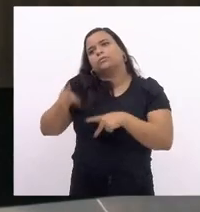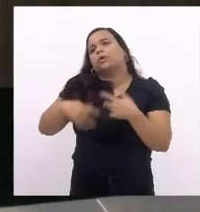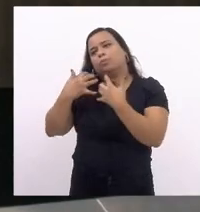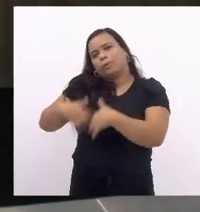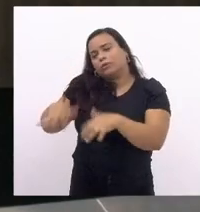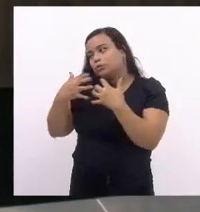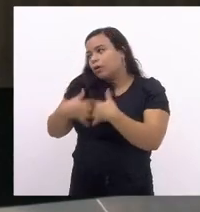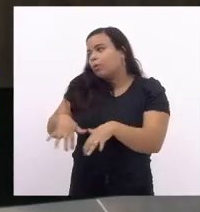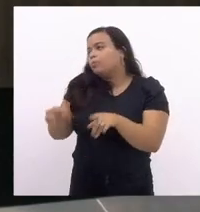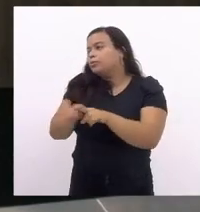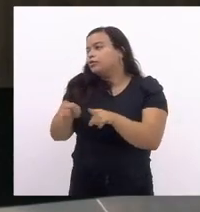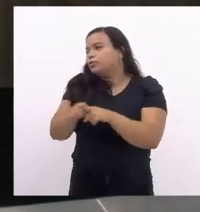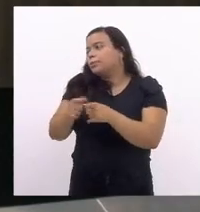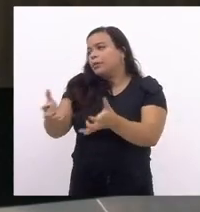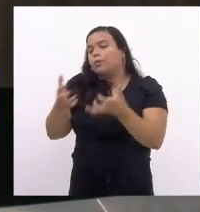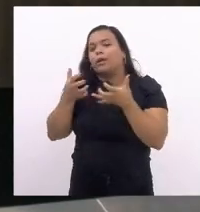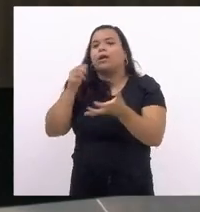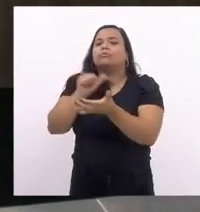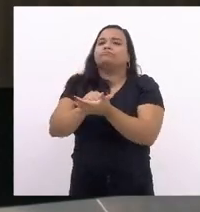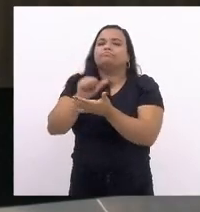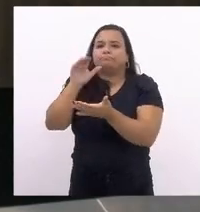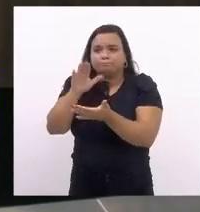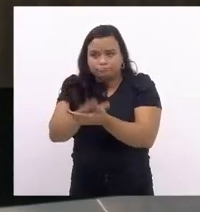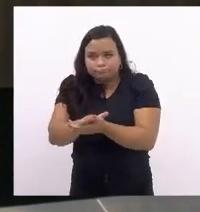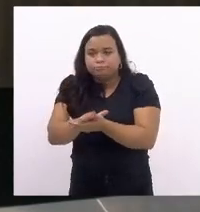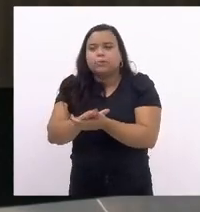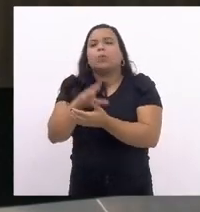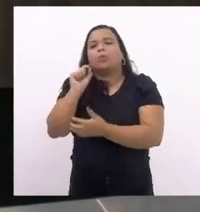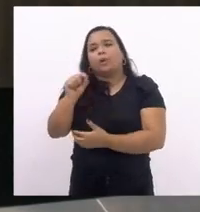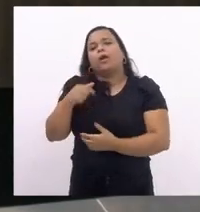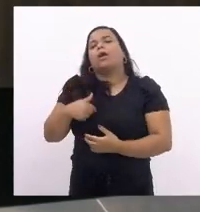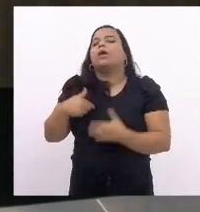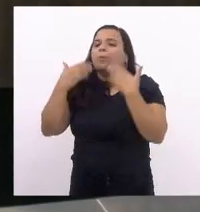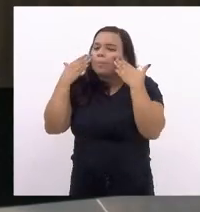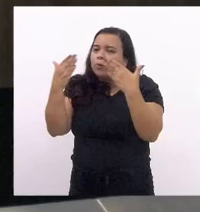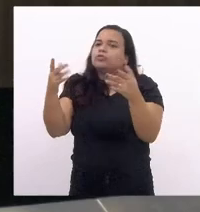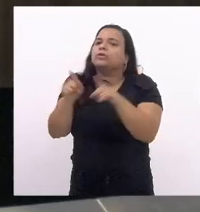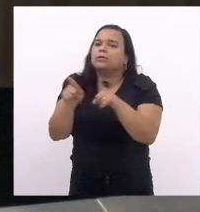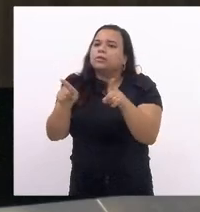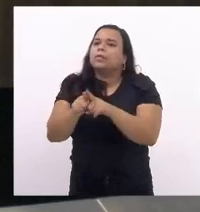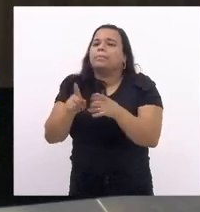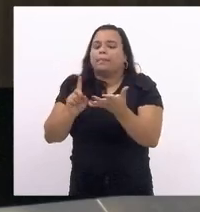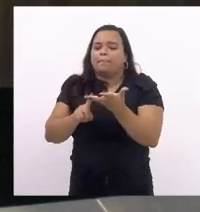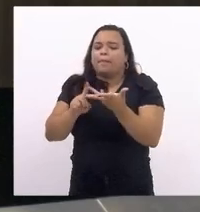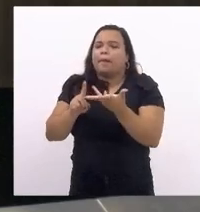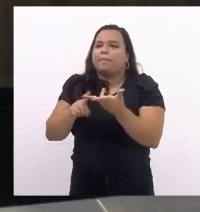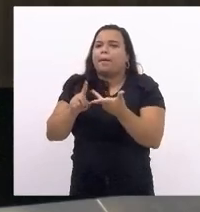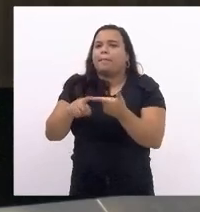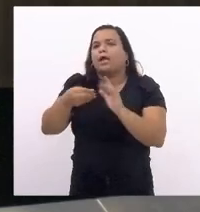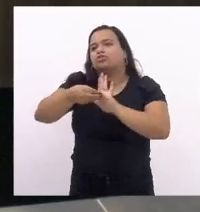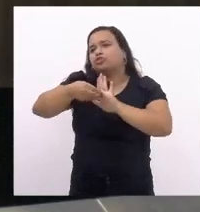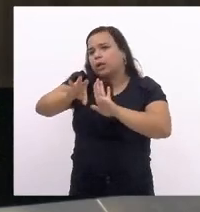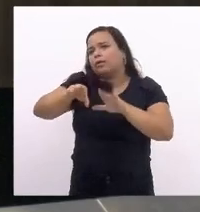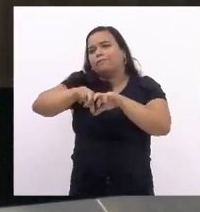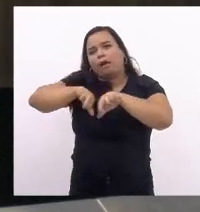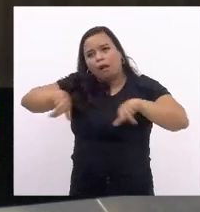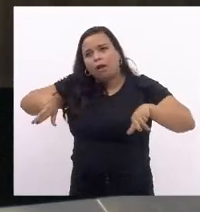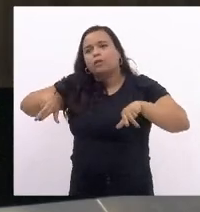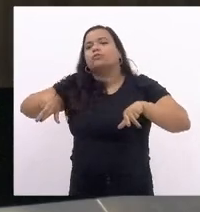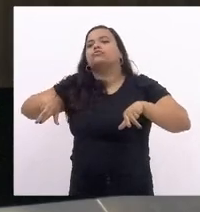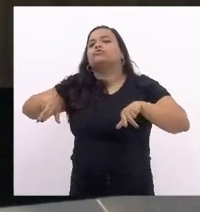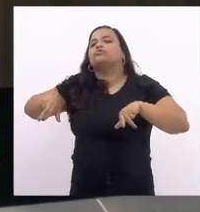Petrópolis. Quero registrar aqui que também apresentei indicações legislativas para a concessão